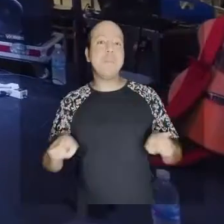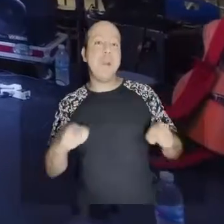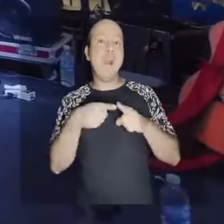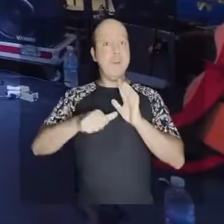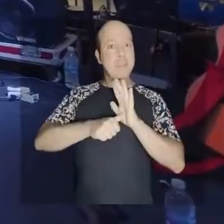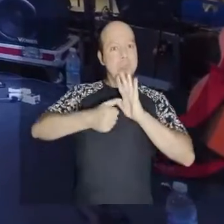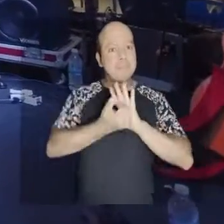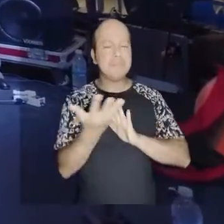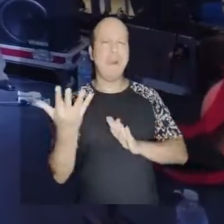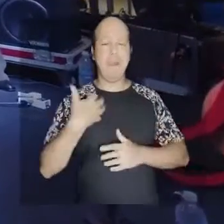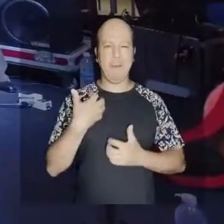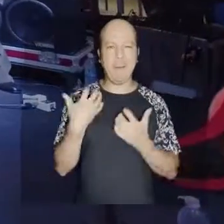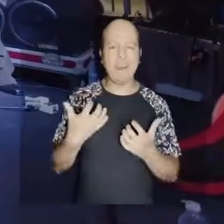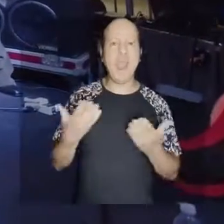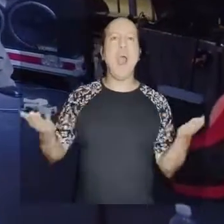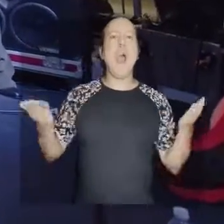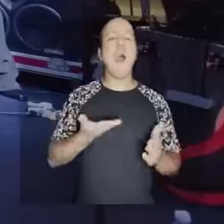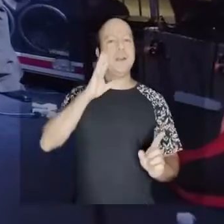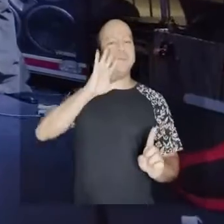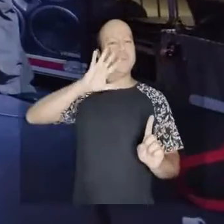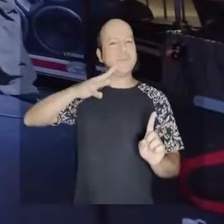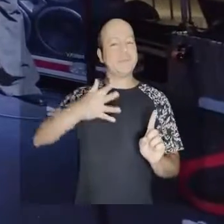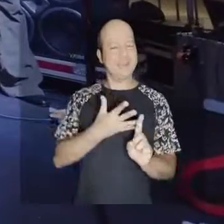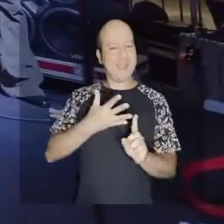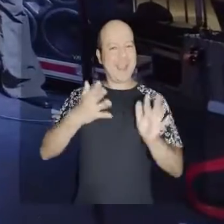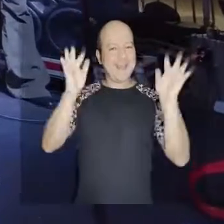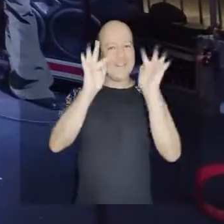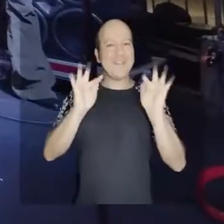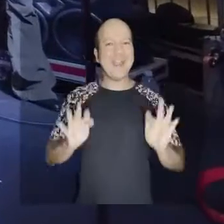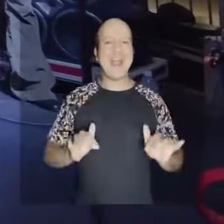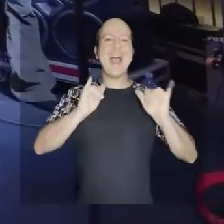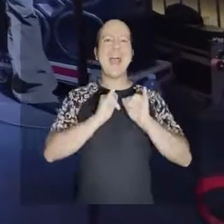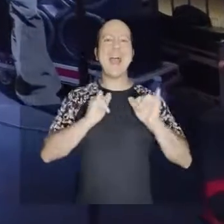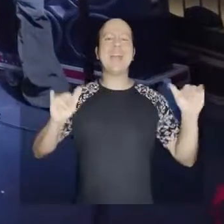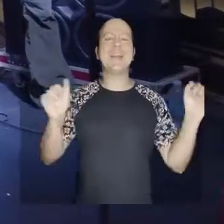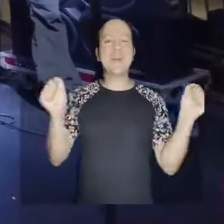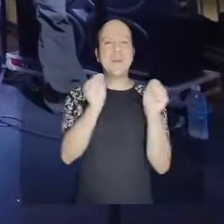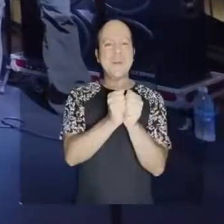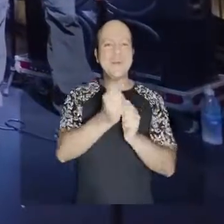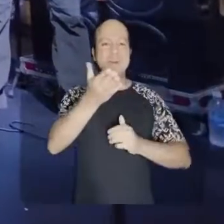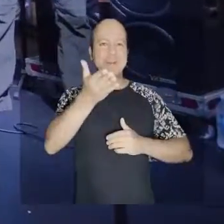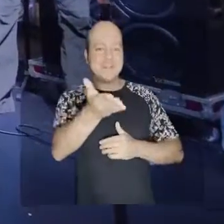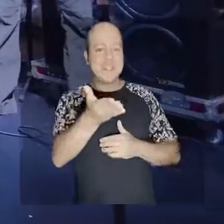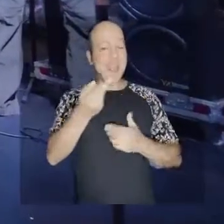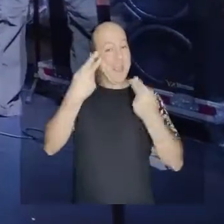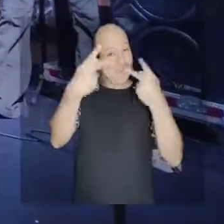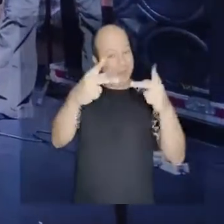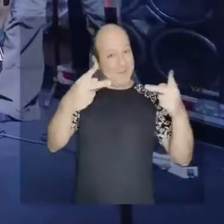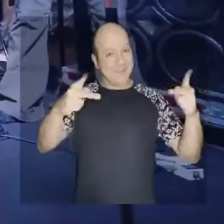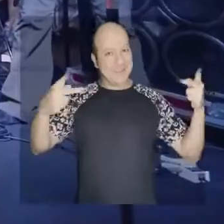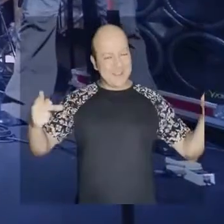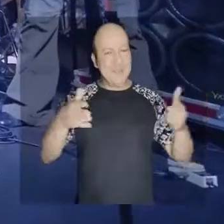primeira de muitas, eu vou ter a honra e a felicidade de anunciar com vocês, pra